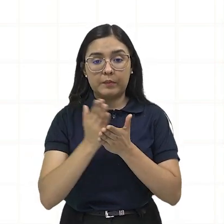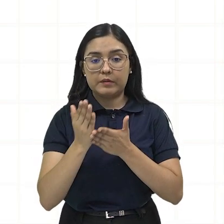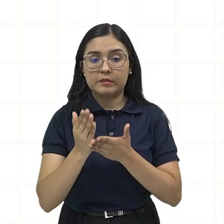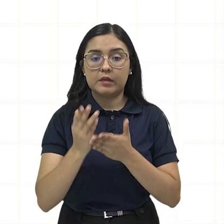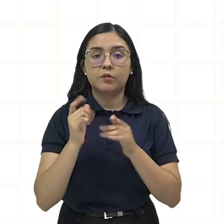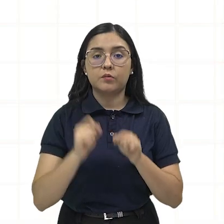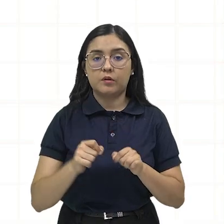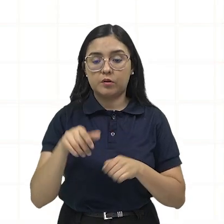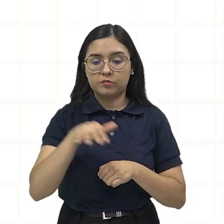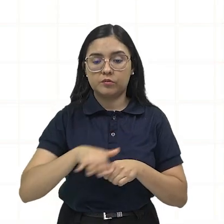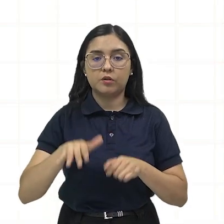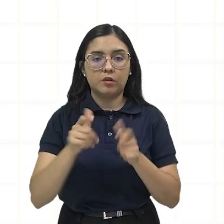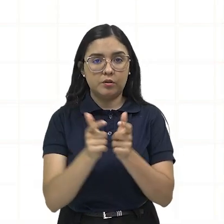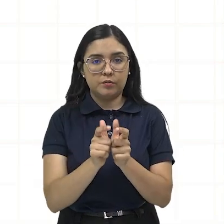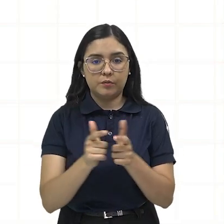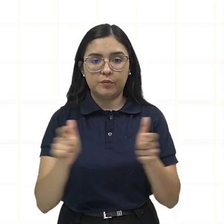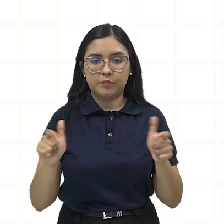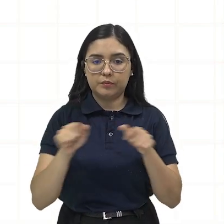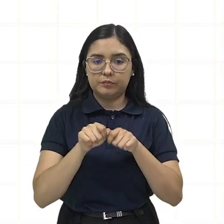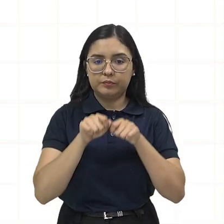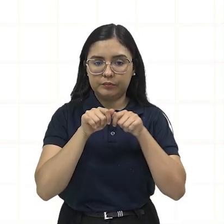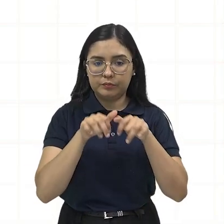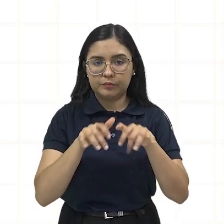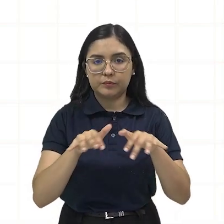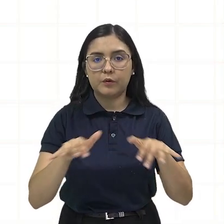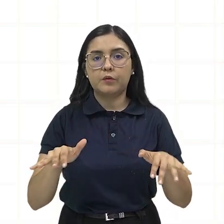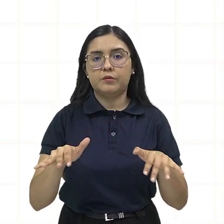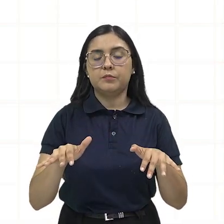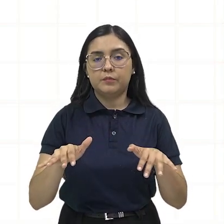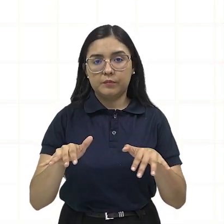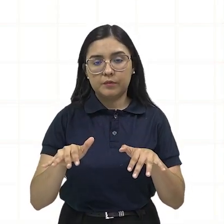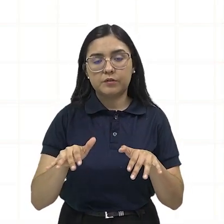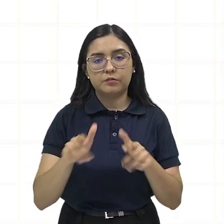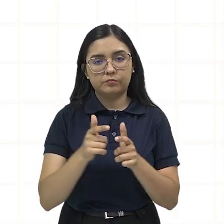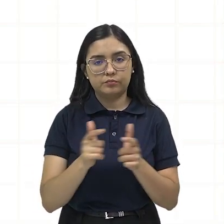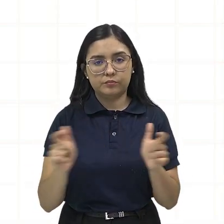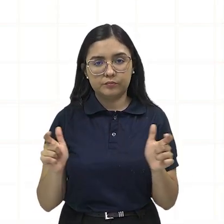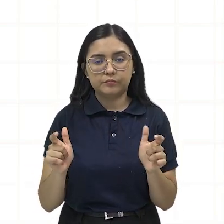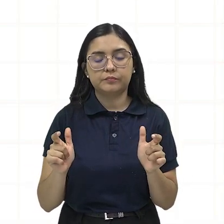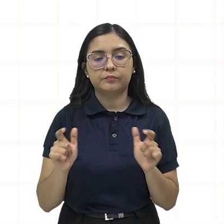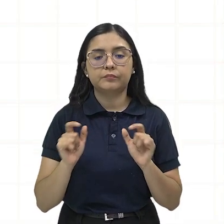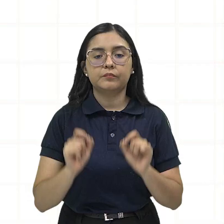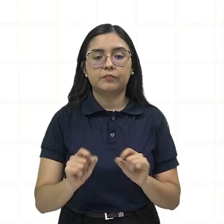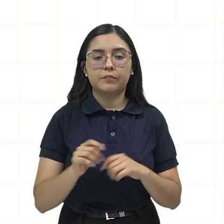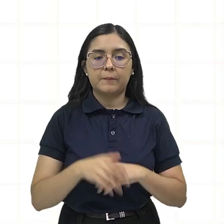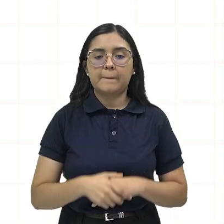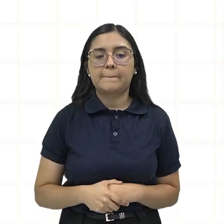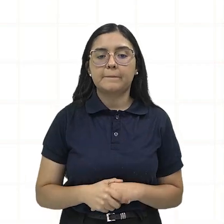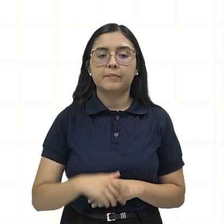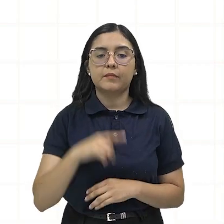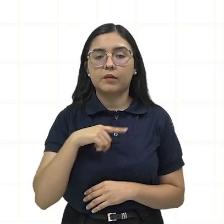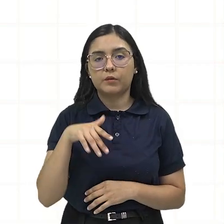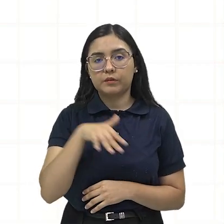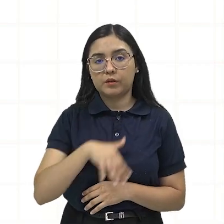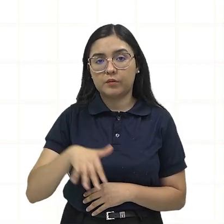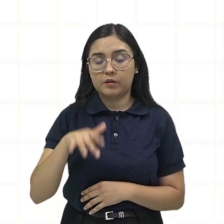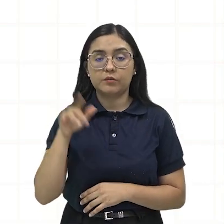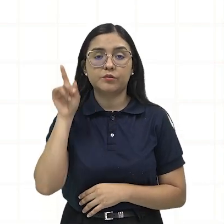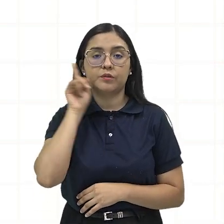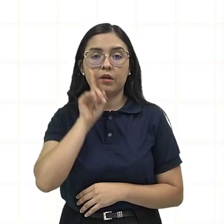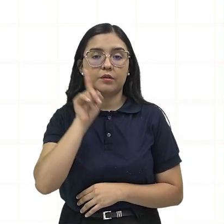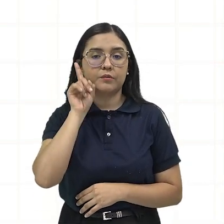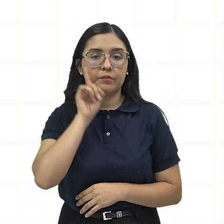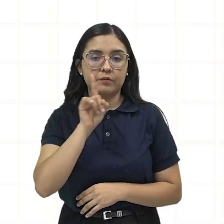o seu território, a chamada Marcha para o Oeste, que basicamente vai fazer com que o território dos Estados